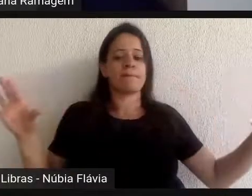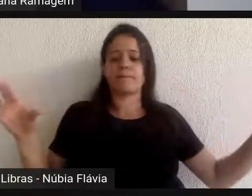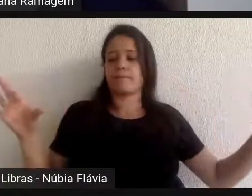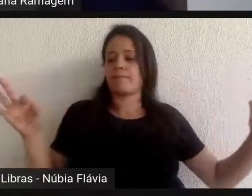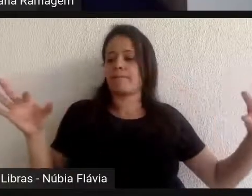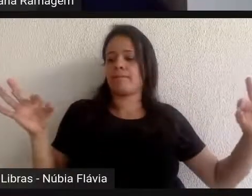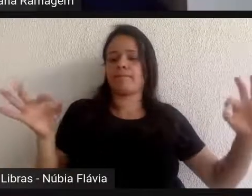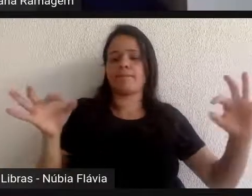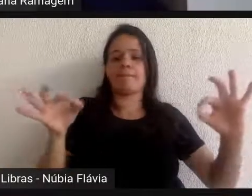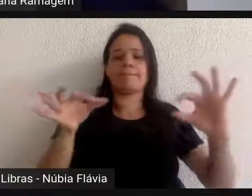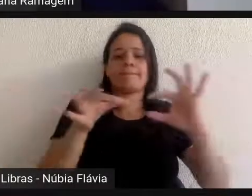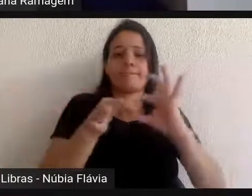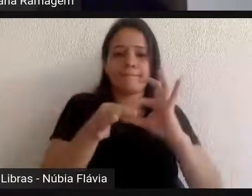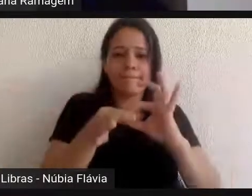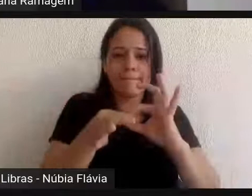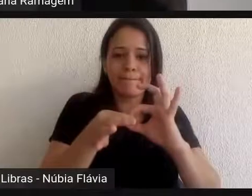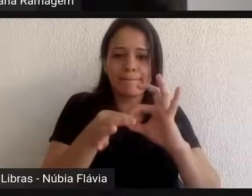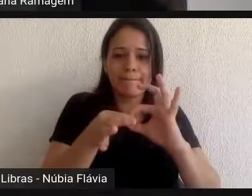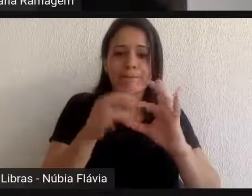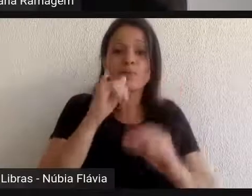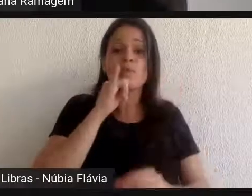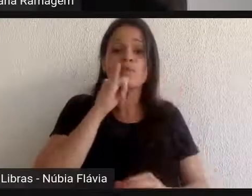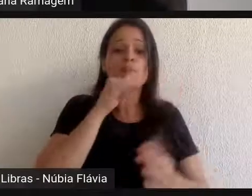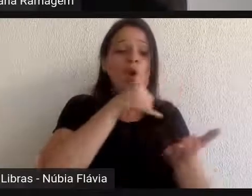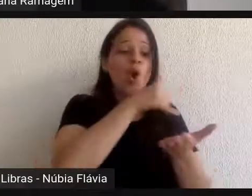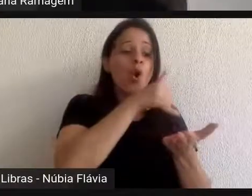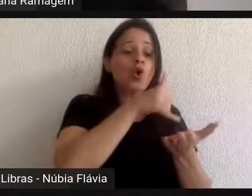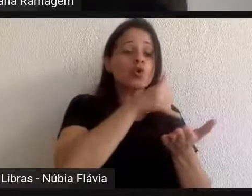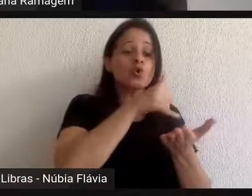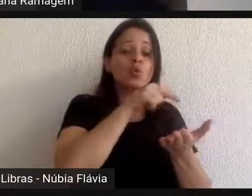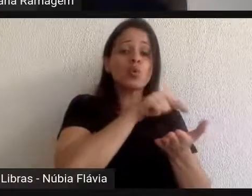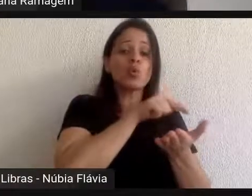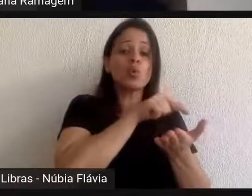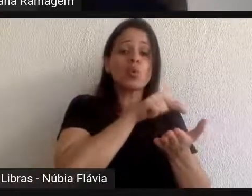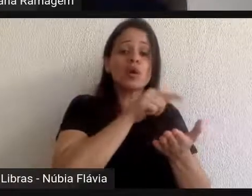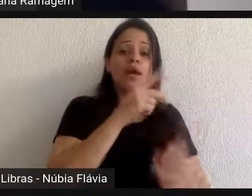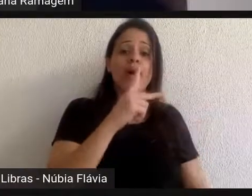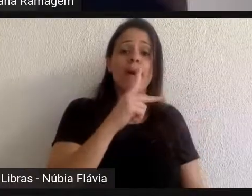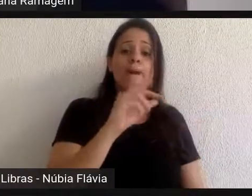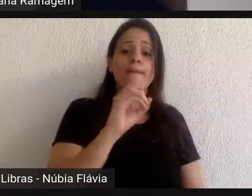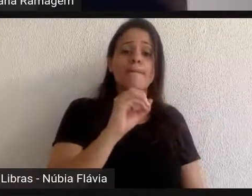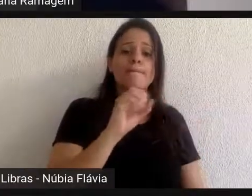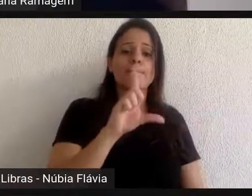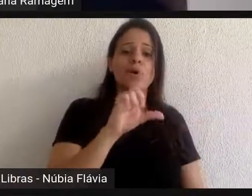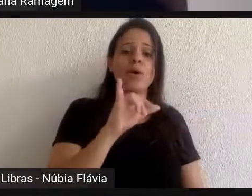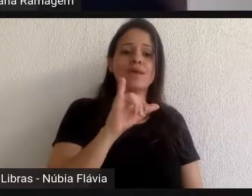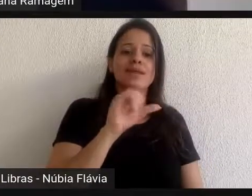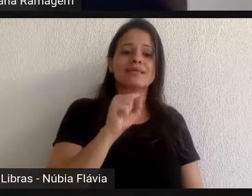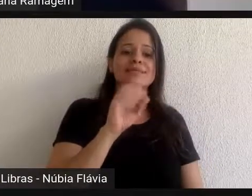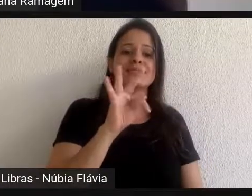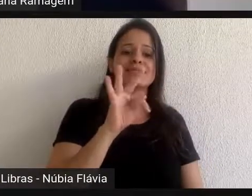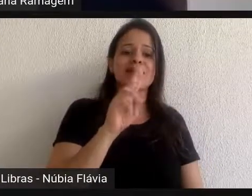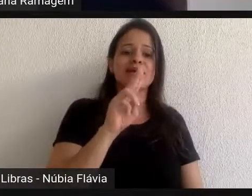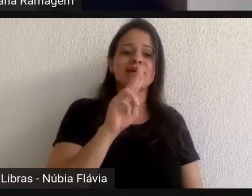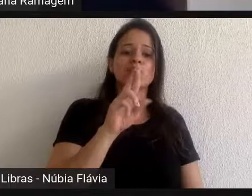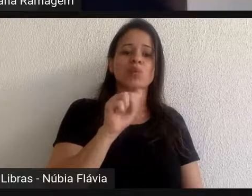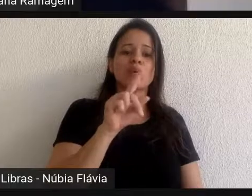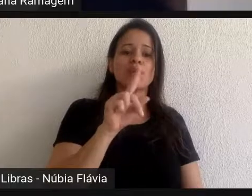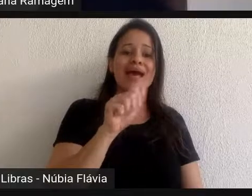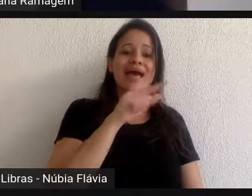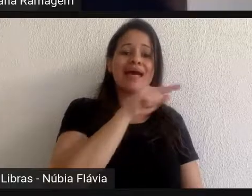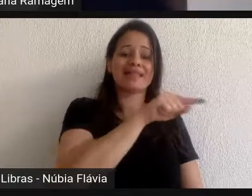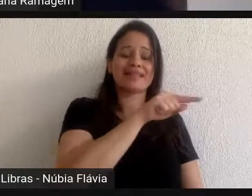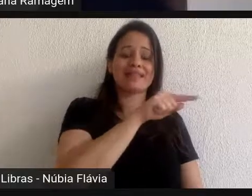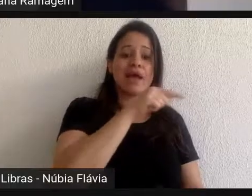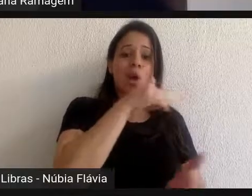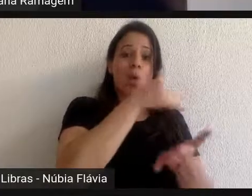tá? As gorduras que a gente chama de poliinsaturadas, que vem aonde? Vem de onde? Vem principalmente dos vegetais,